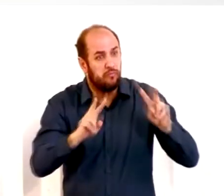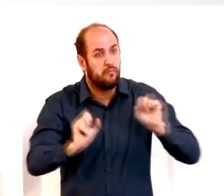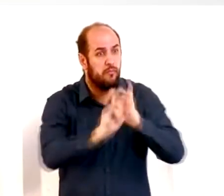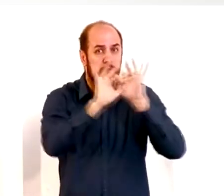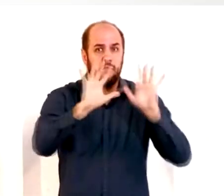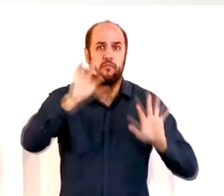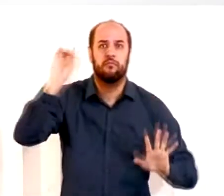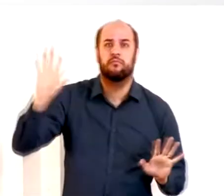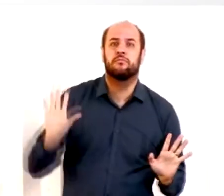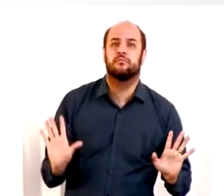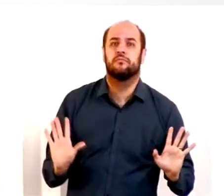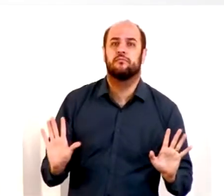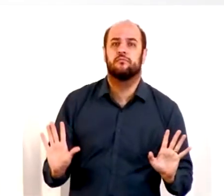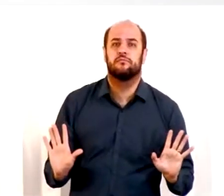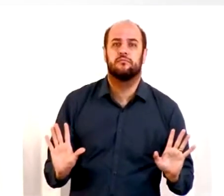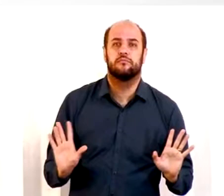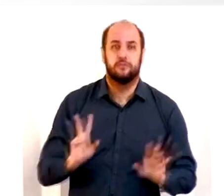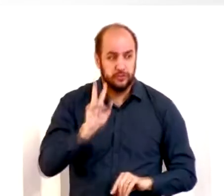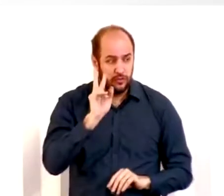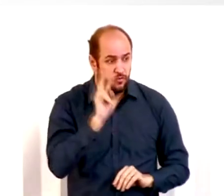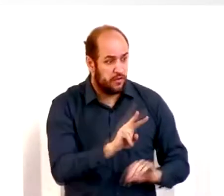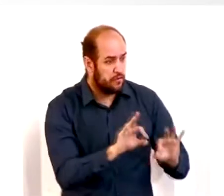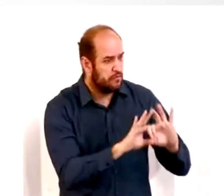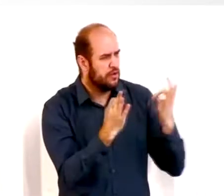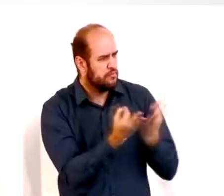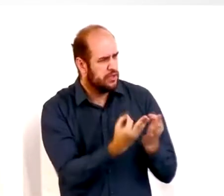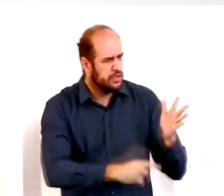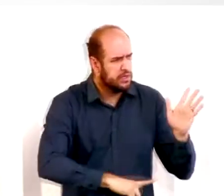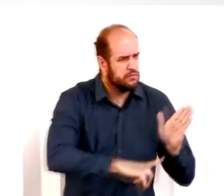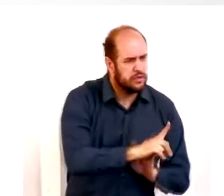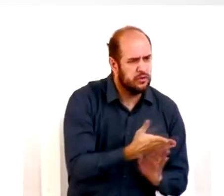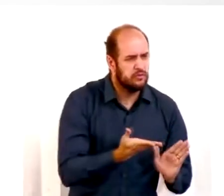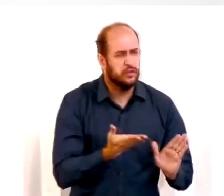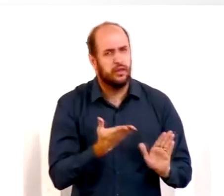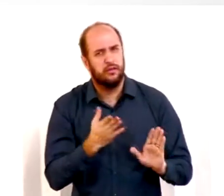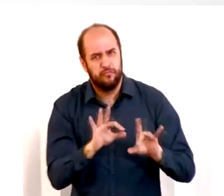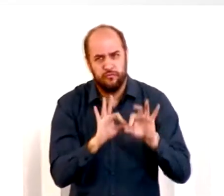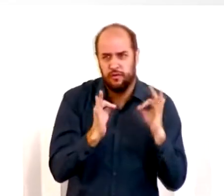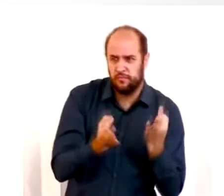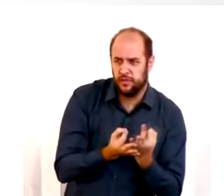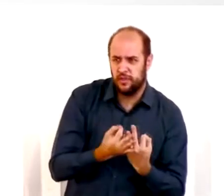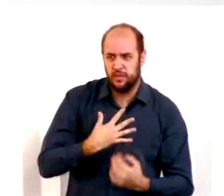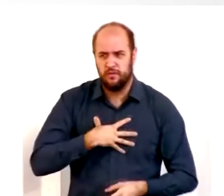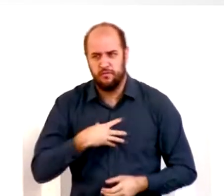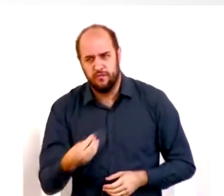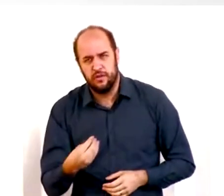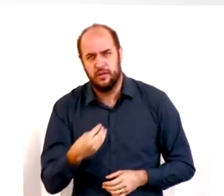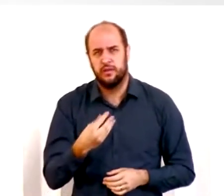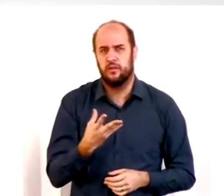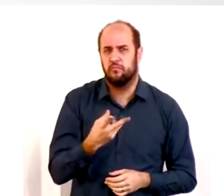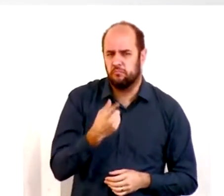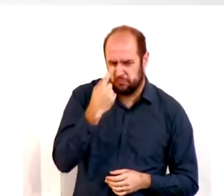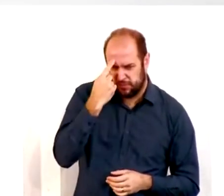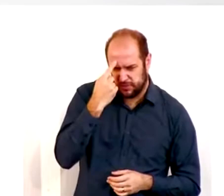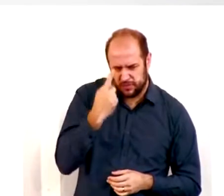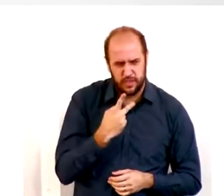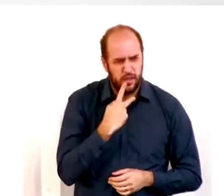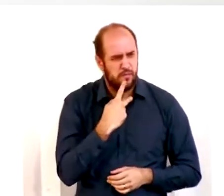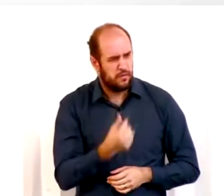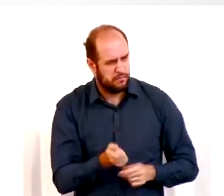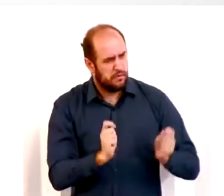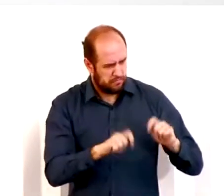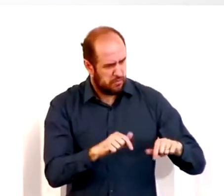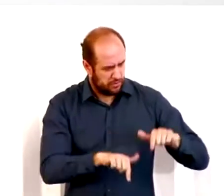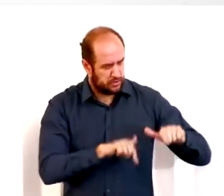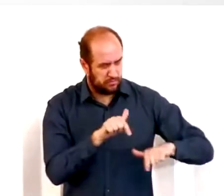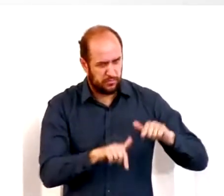de Deus. Então nós temos a família e temos de perguntar para o nosso cônjuge, para os nossos filhos: você acha que papai pode